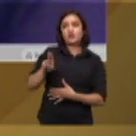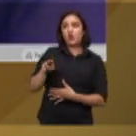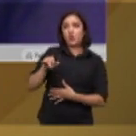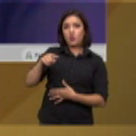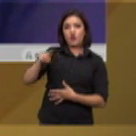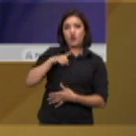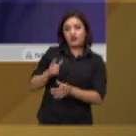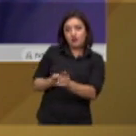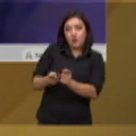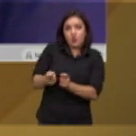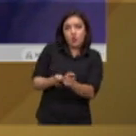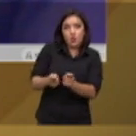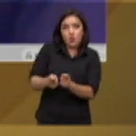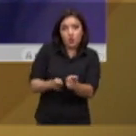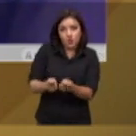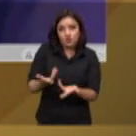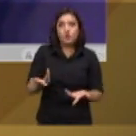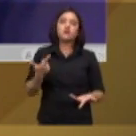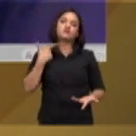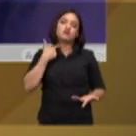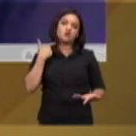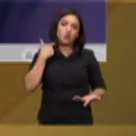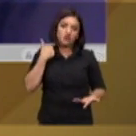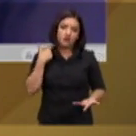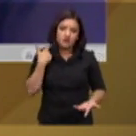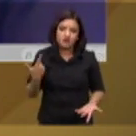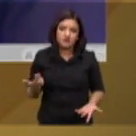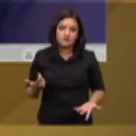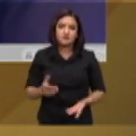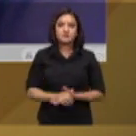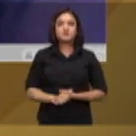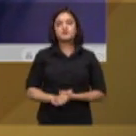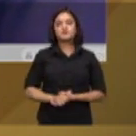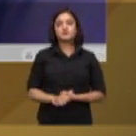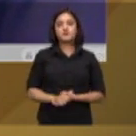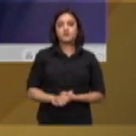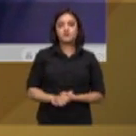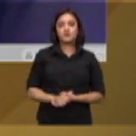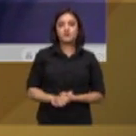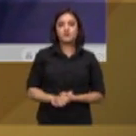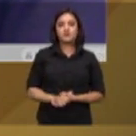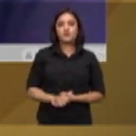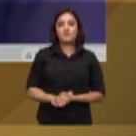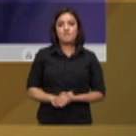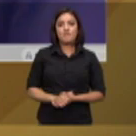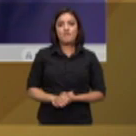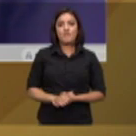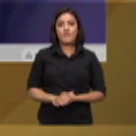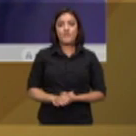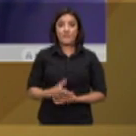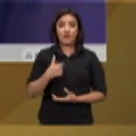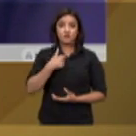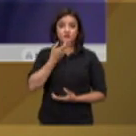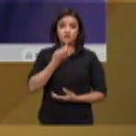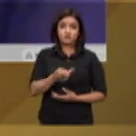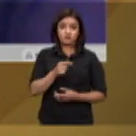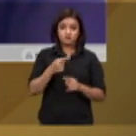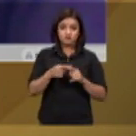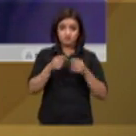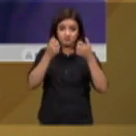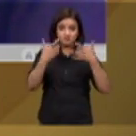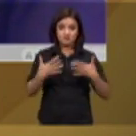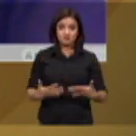exploração deste tipo de serviço, dessa capacidade de geração de receita. Digo isso para explicar